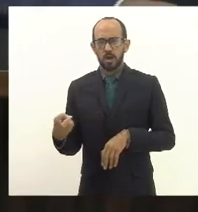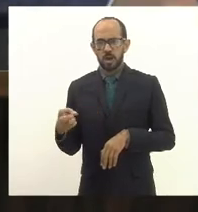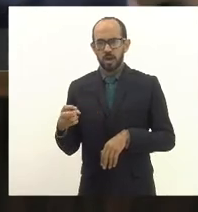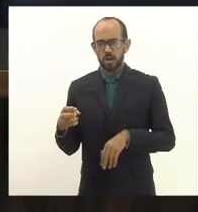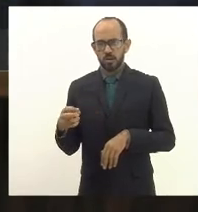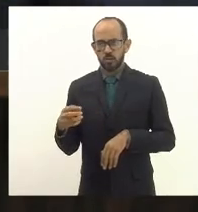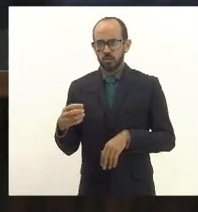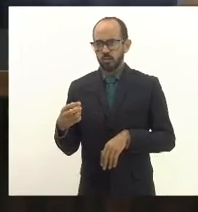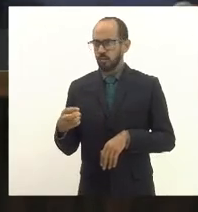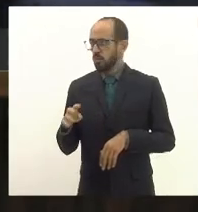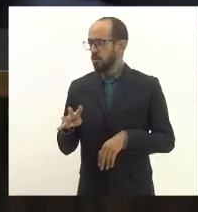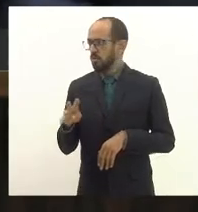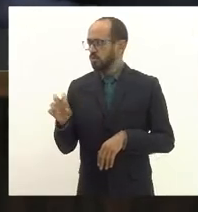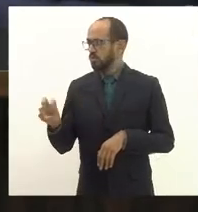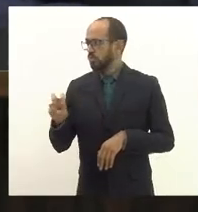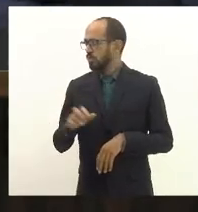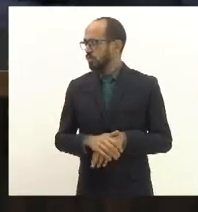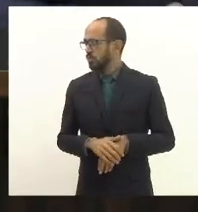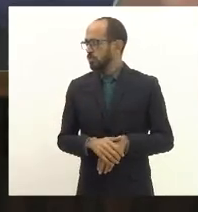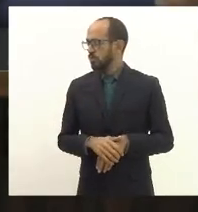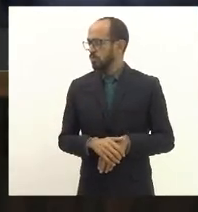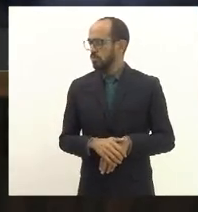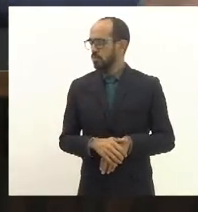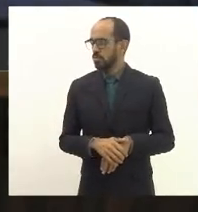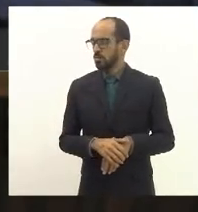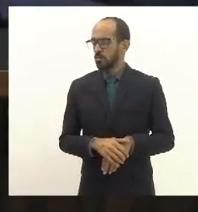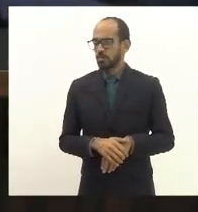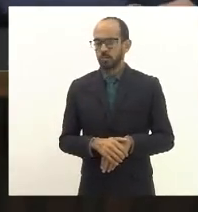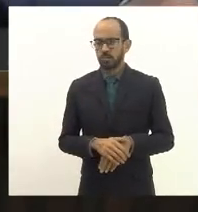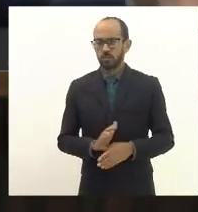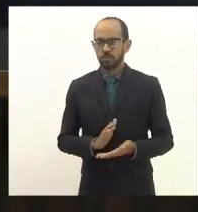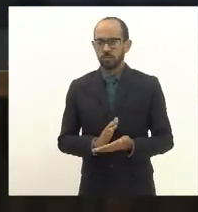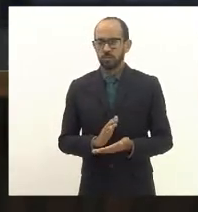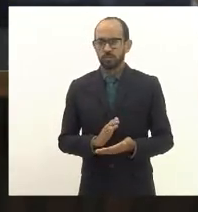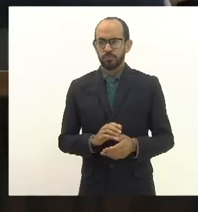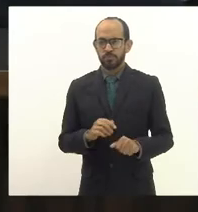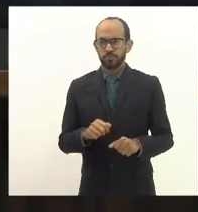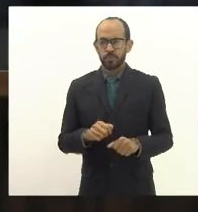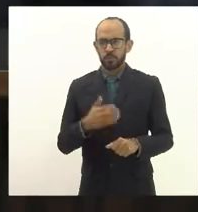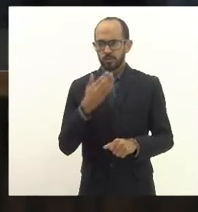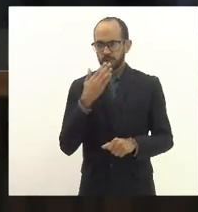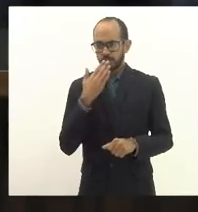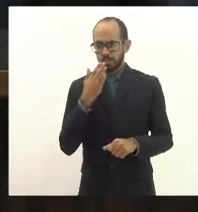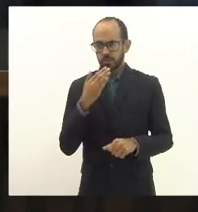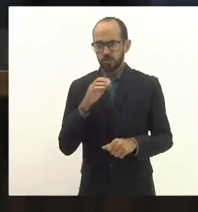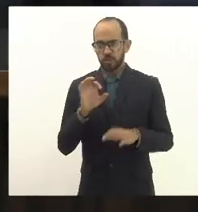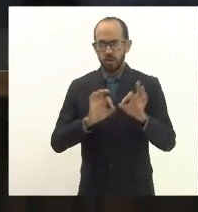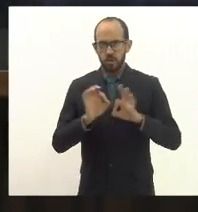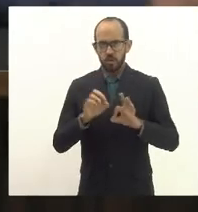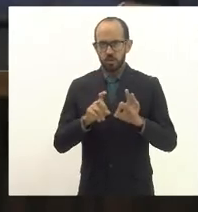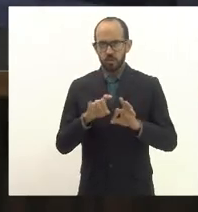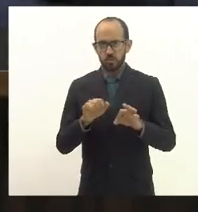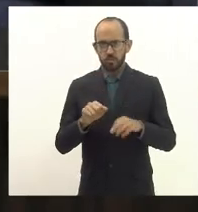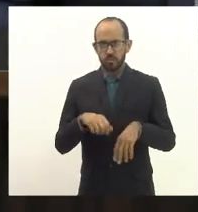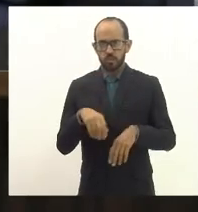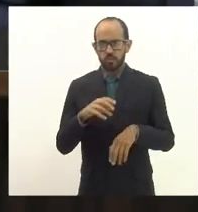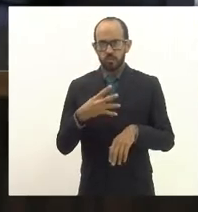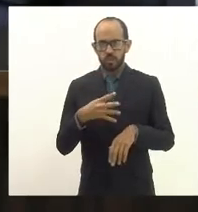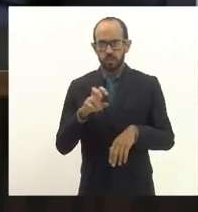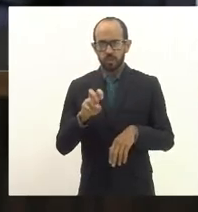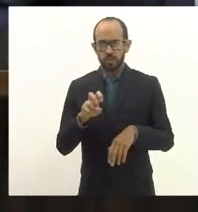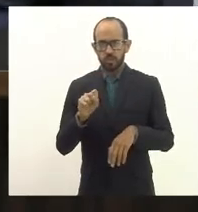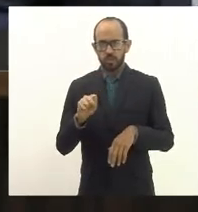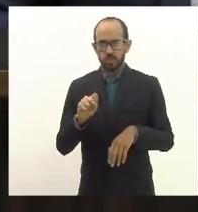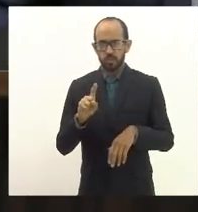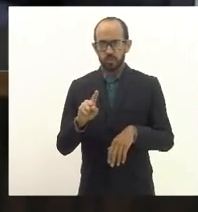Marcelo Dino. Senhores que aprovam, permaneçam como estão, aprovada. Requer a inclusão na ordem do dia do projeto de lei